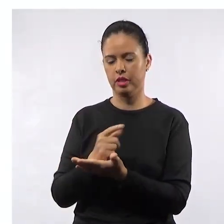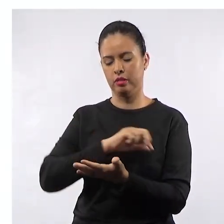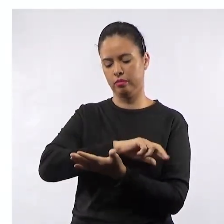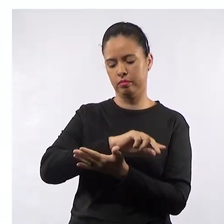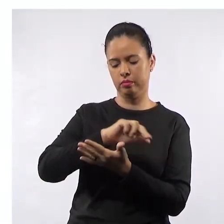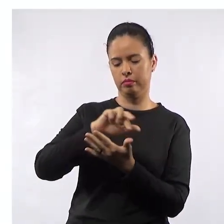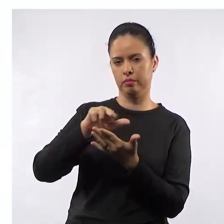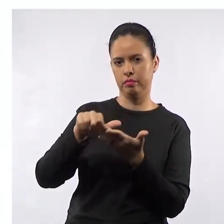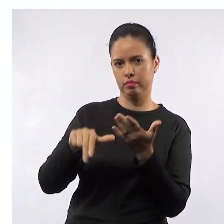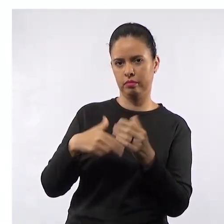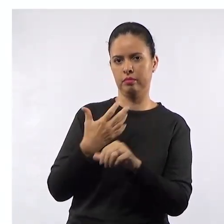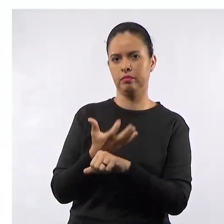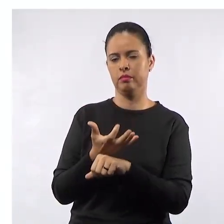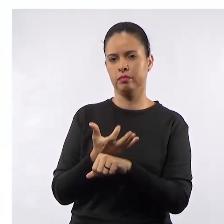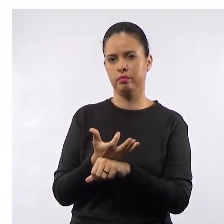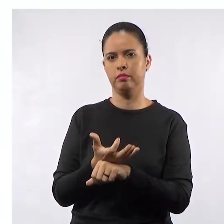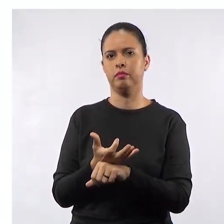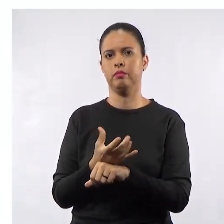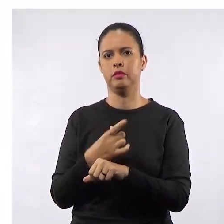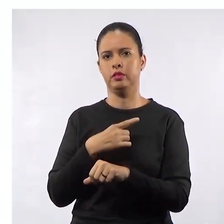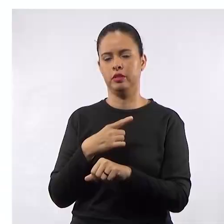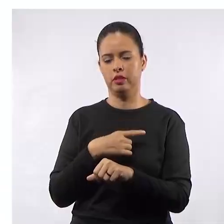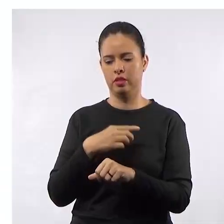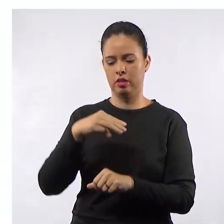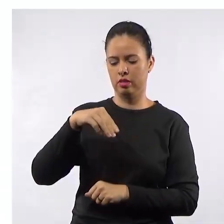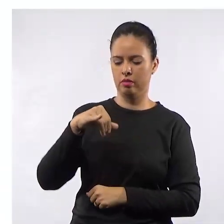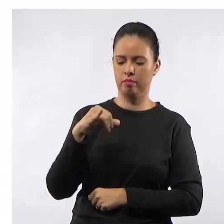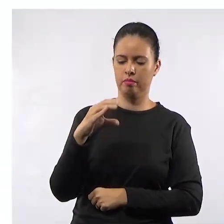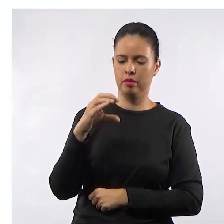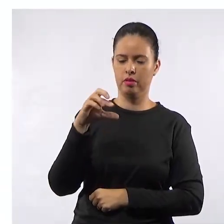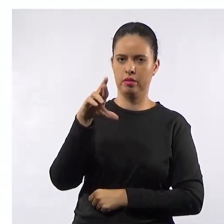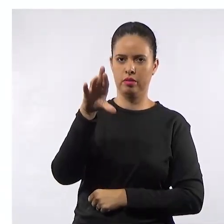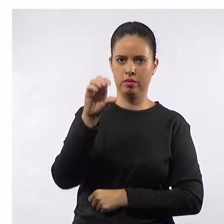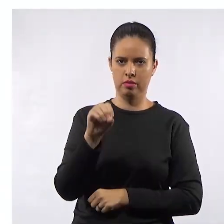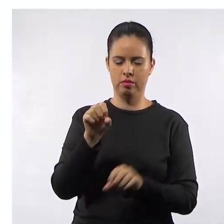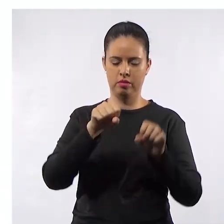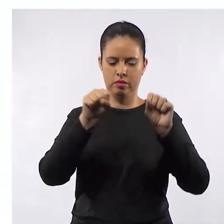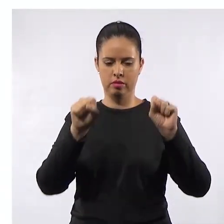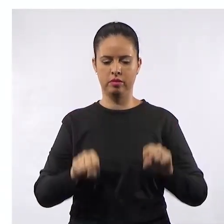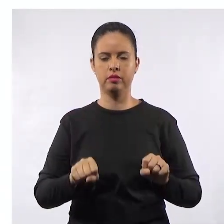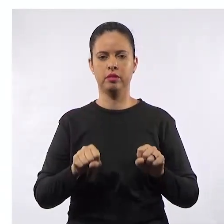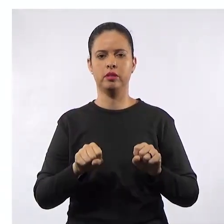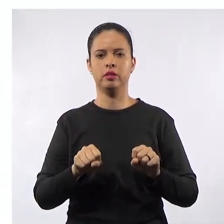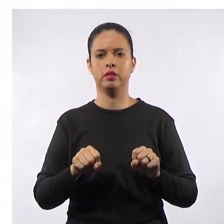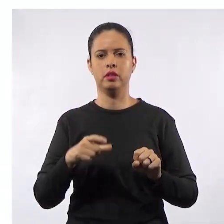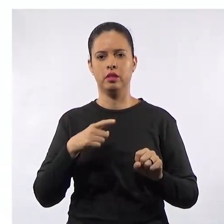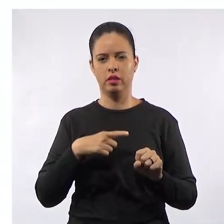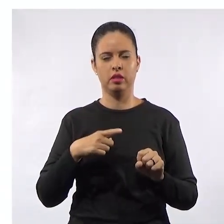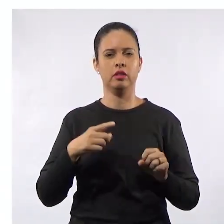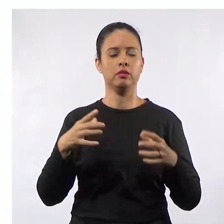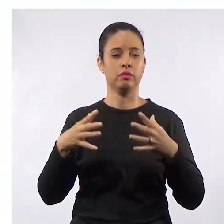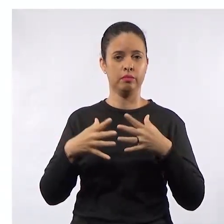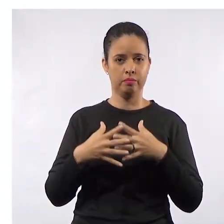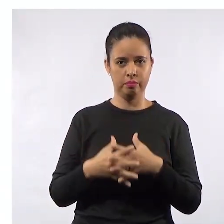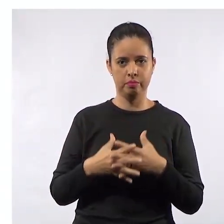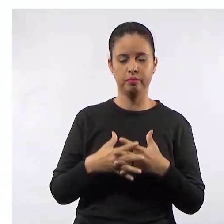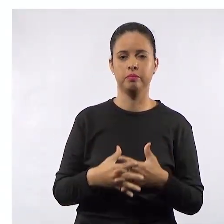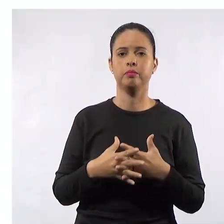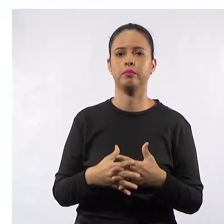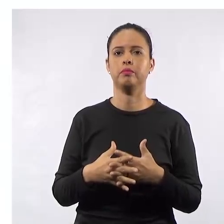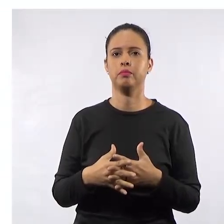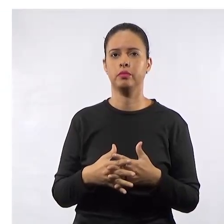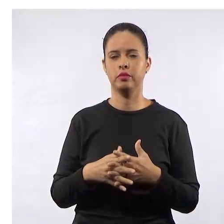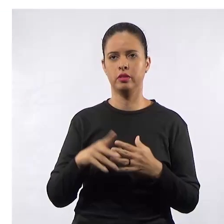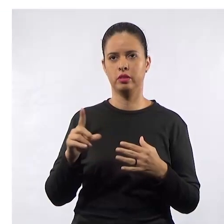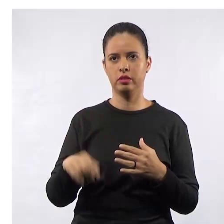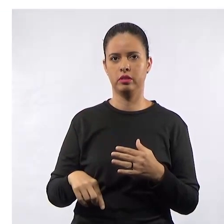albergar várias disciplinas, ele é considerado um microsistema multidisciplinar, tá? Ele é muito complexo. O